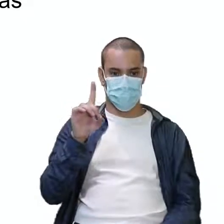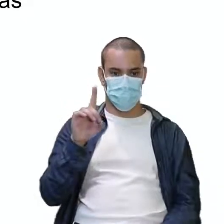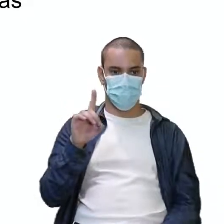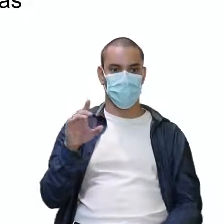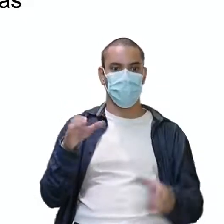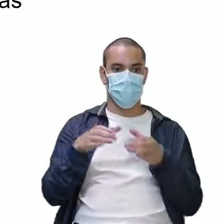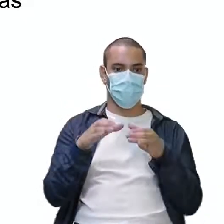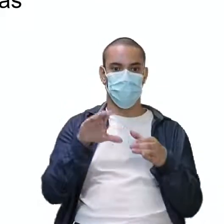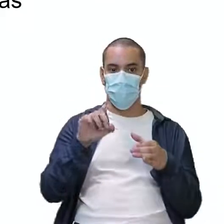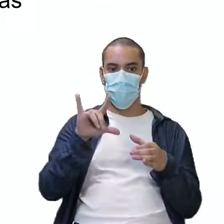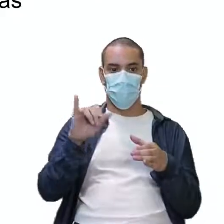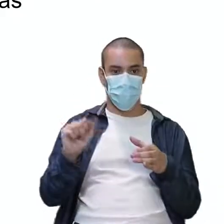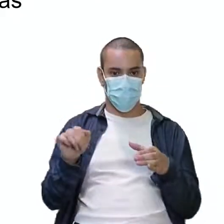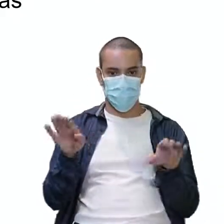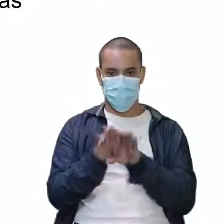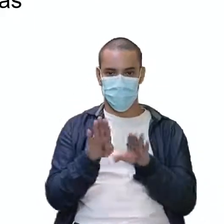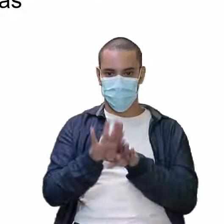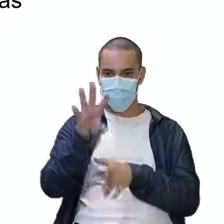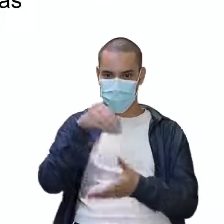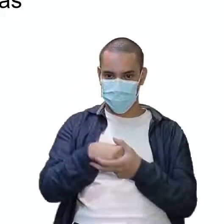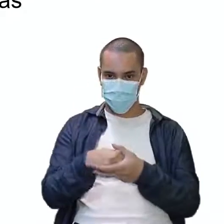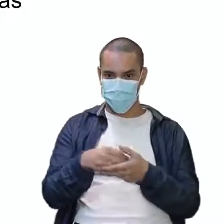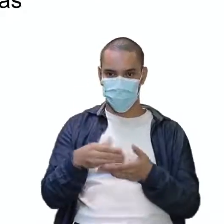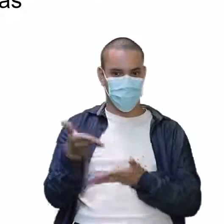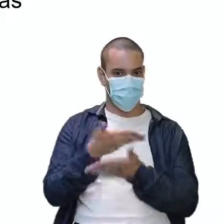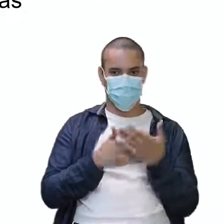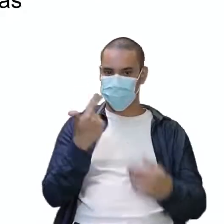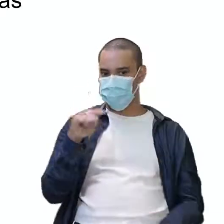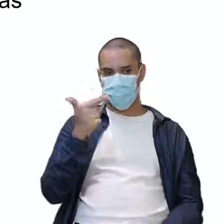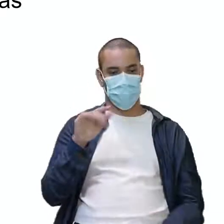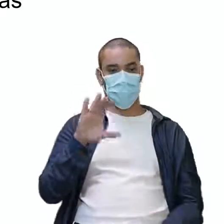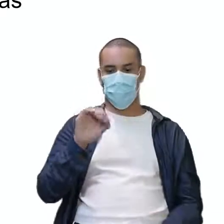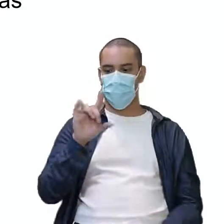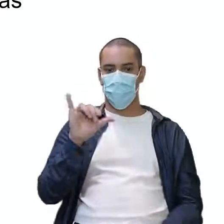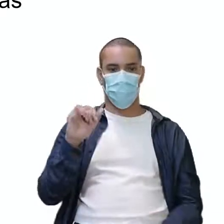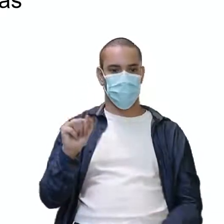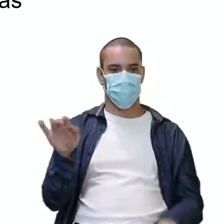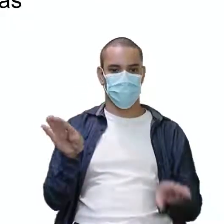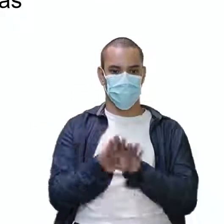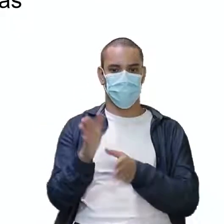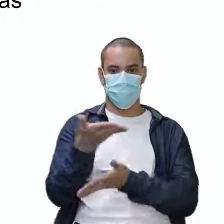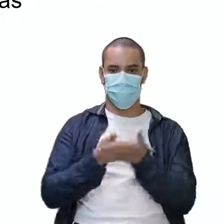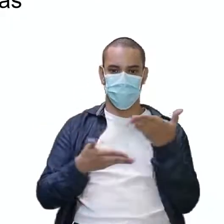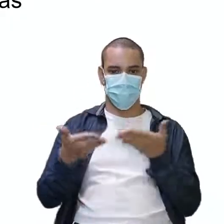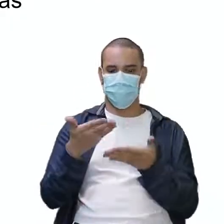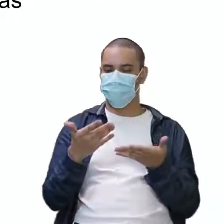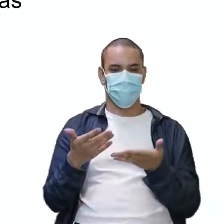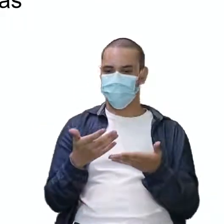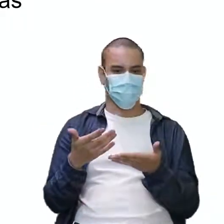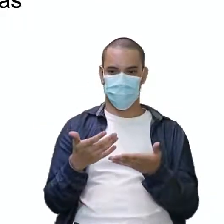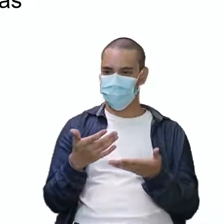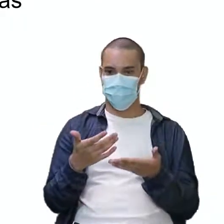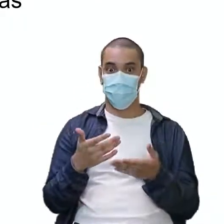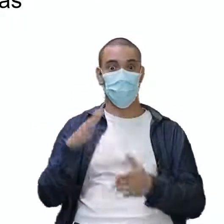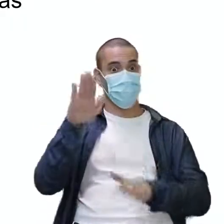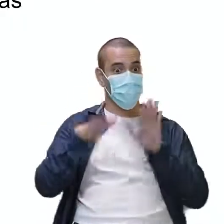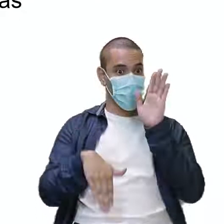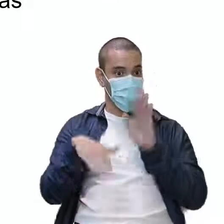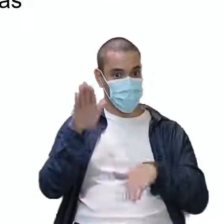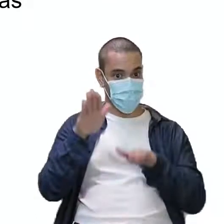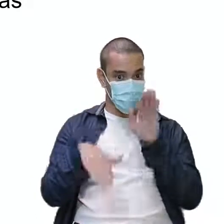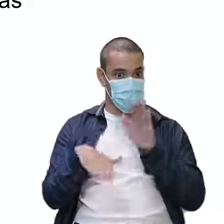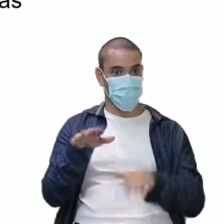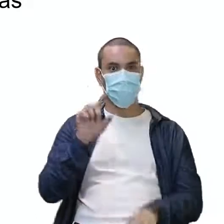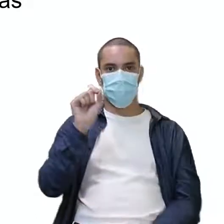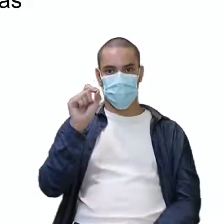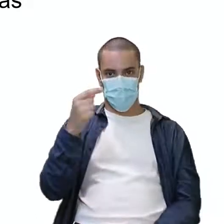colônia isomorfa com relações interespecíficas harmônicas e E, colônia heteromorfa com relações interespecíficas. Às vezes,